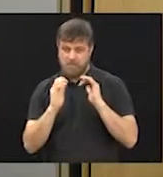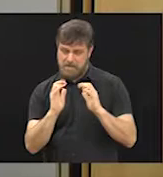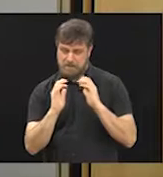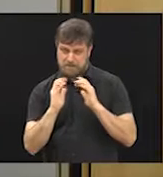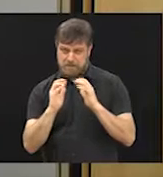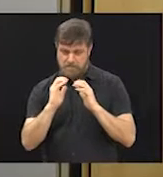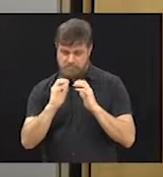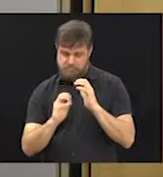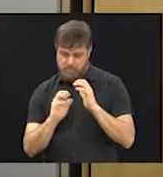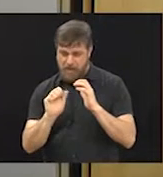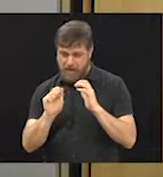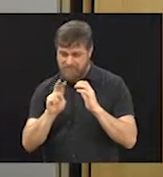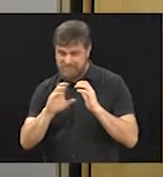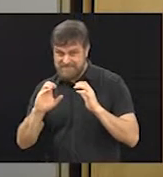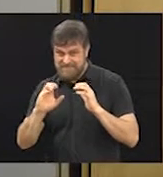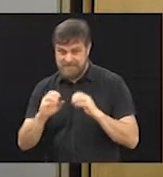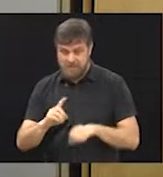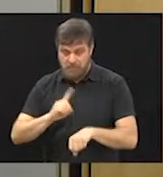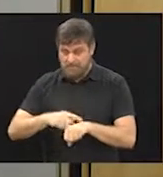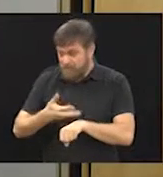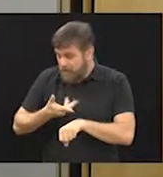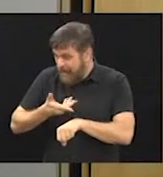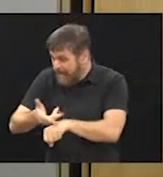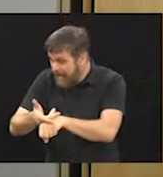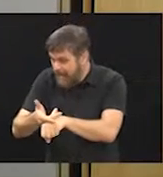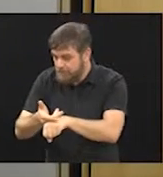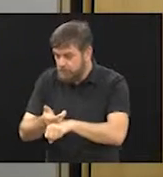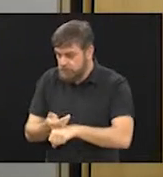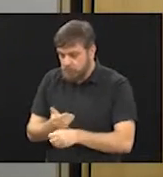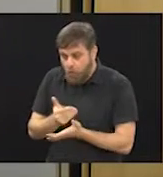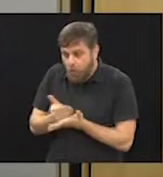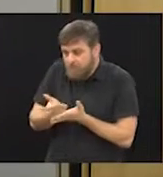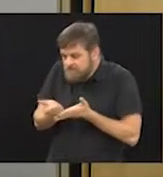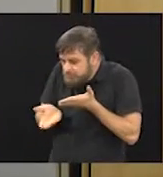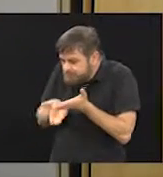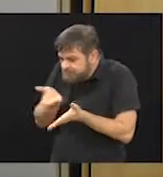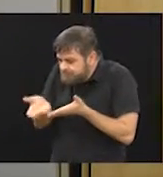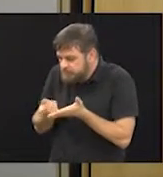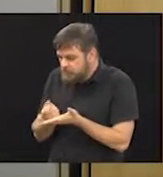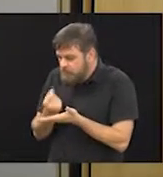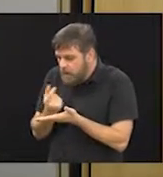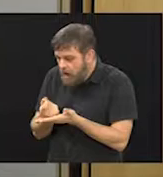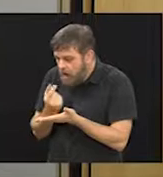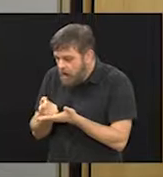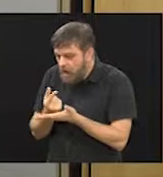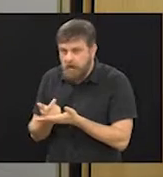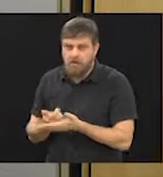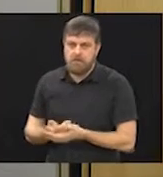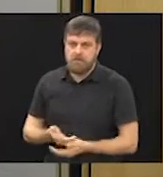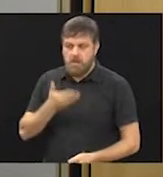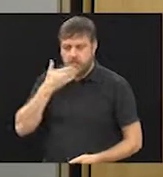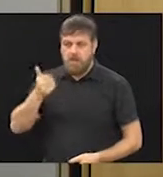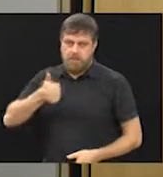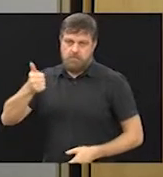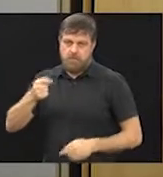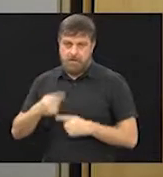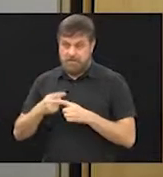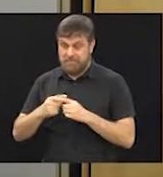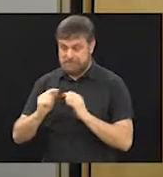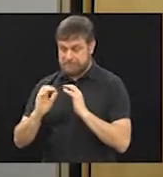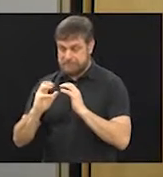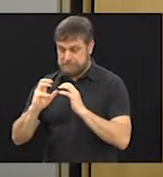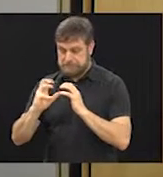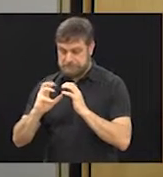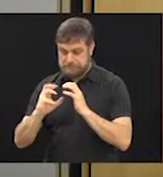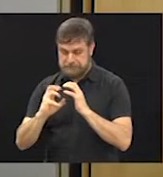cerebral, quanto mais cedo você intervir, tá? Menor esse derramamento de sangue